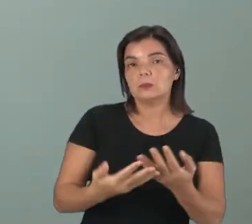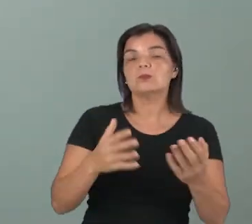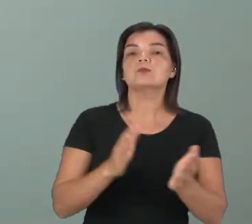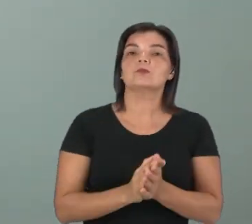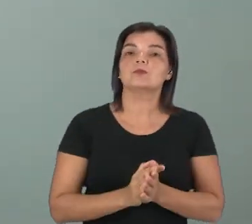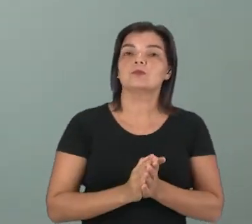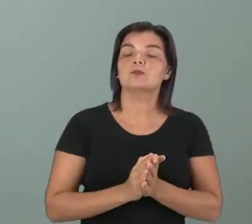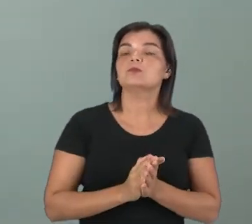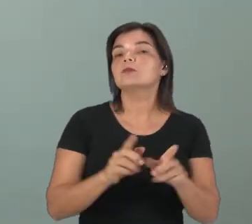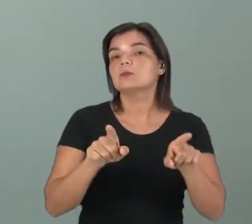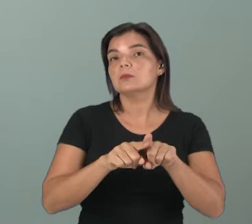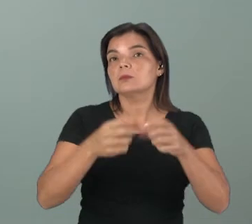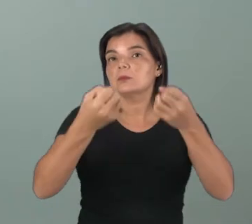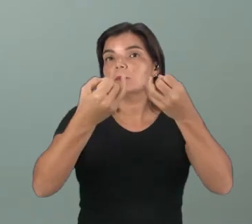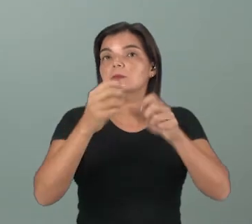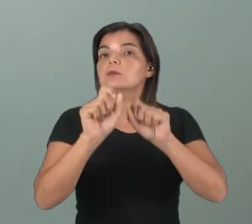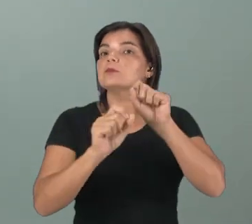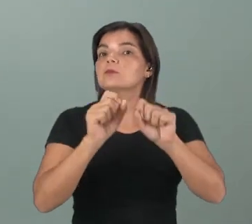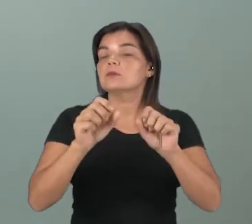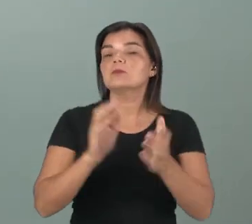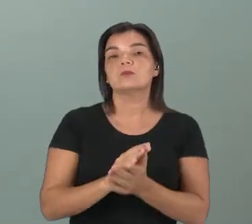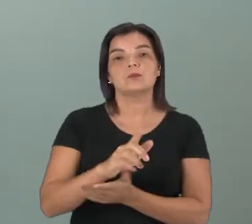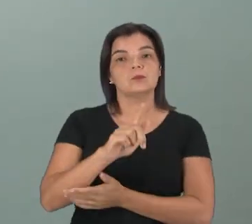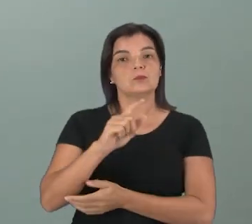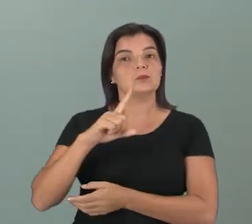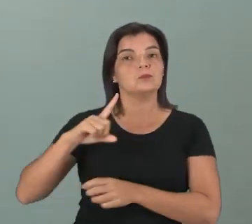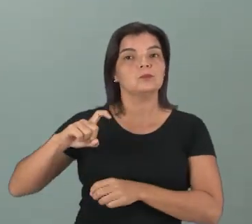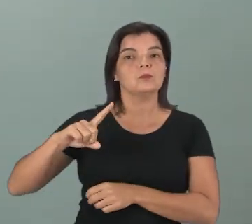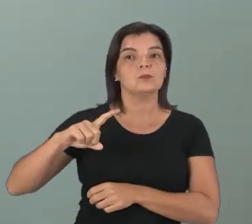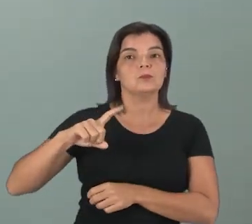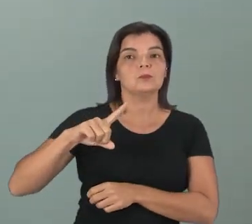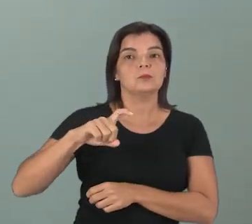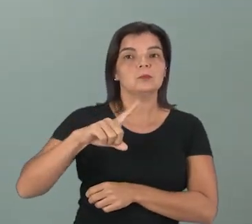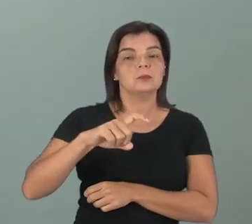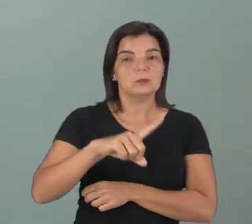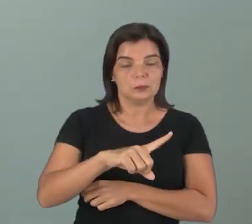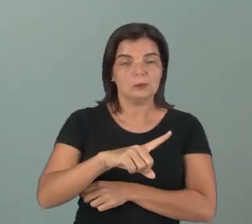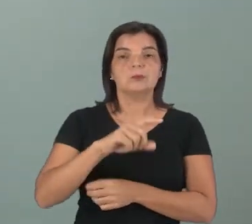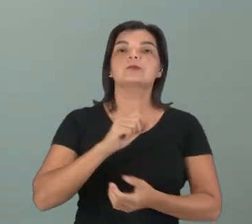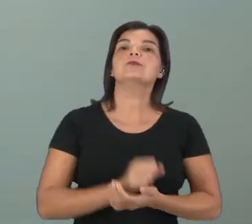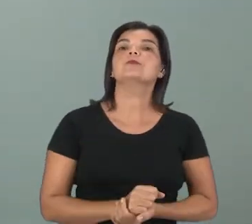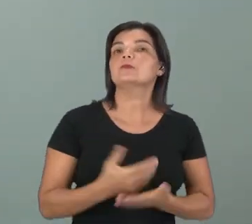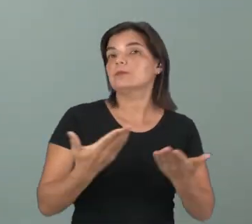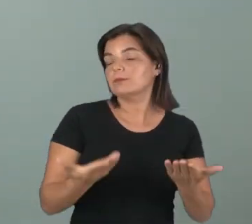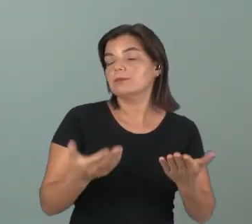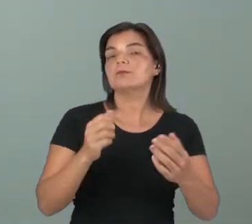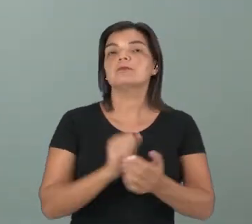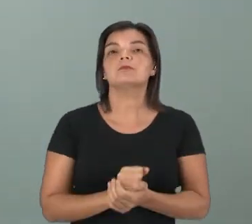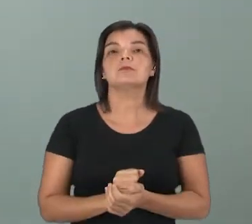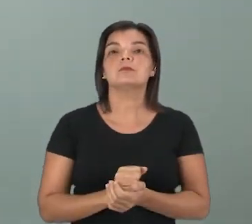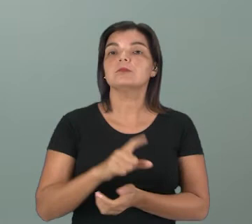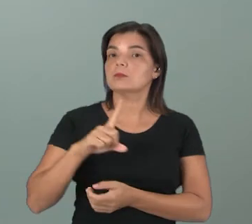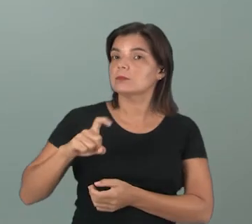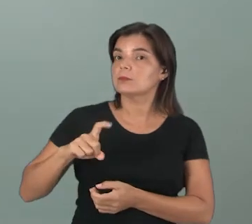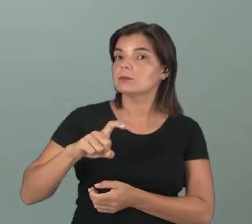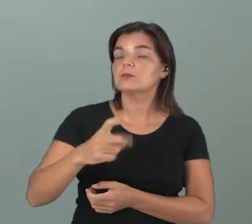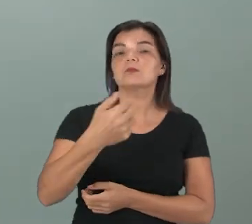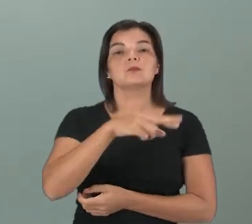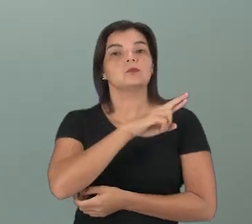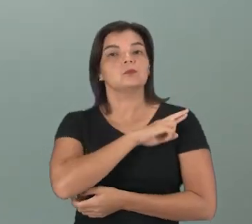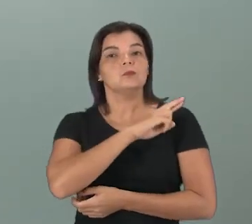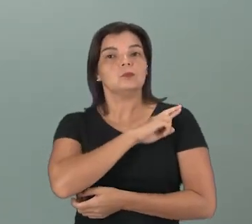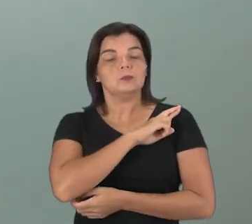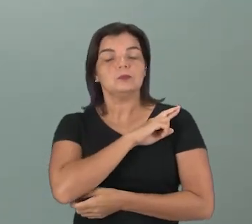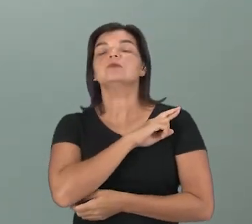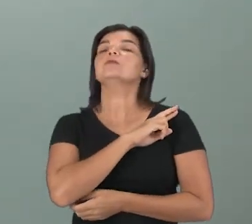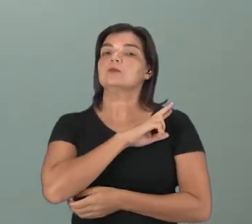sistema reprodutor masculino, a gente tem a produção do que a gente chama de espermatozoides. E são os espermatozoides que vão